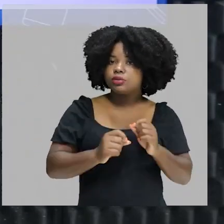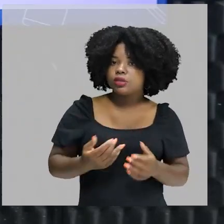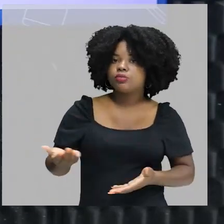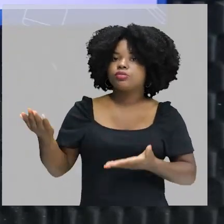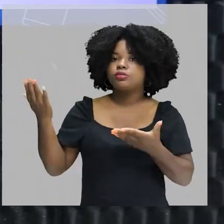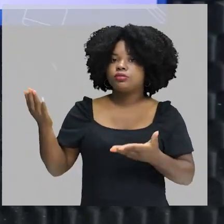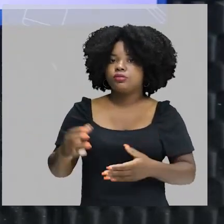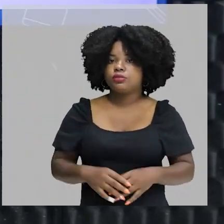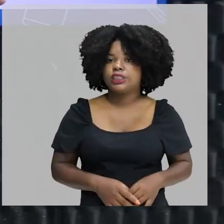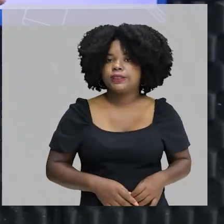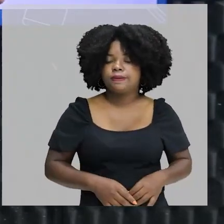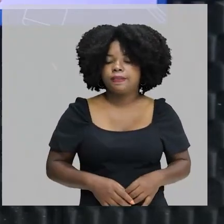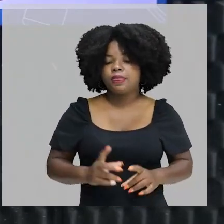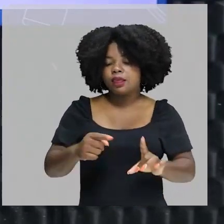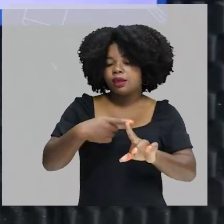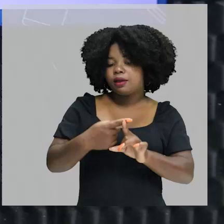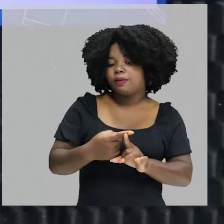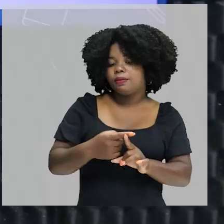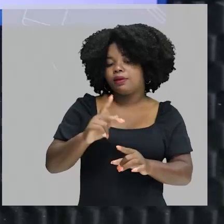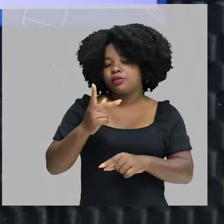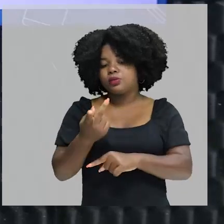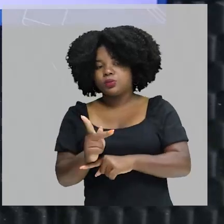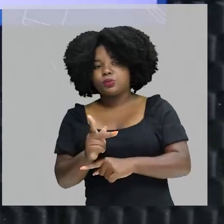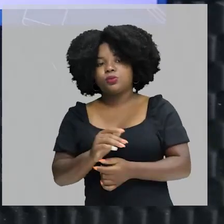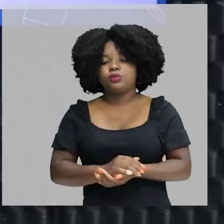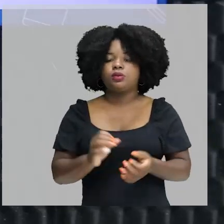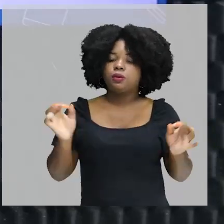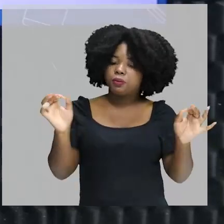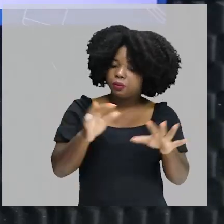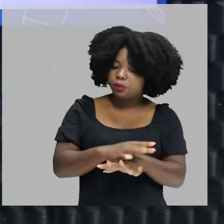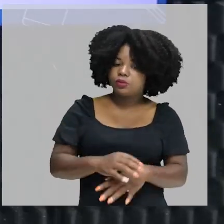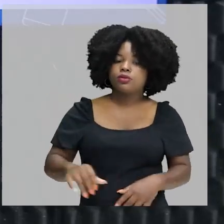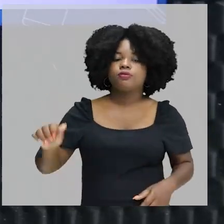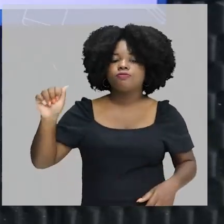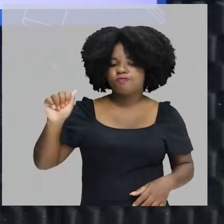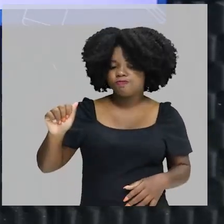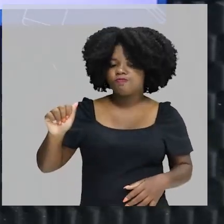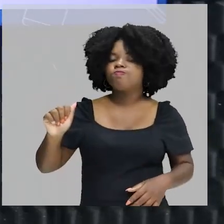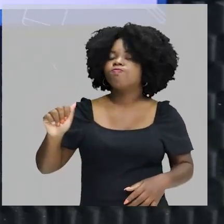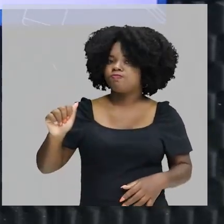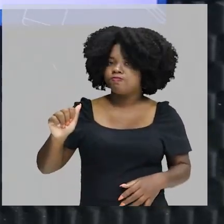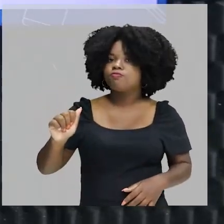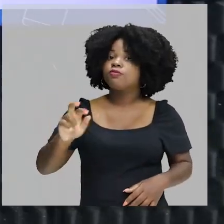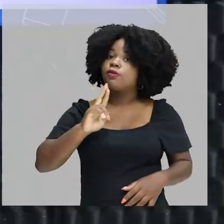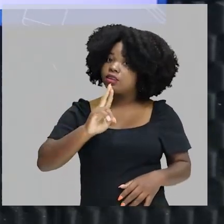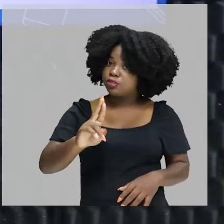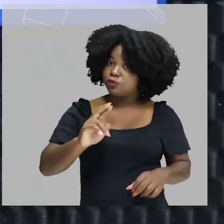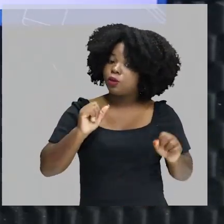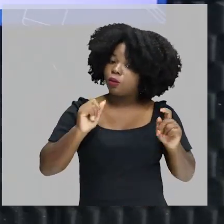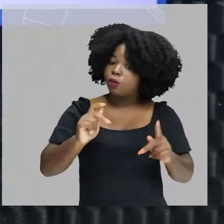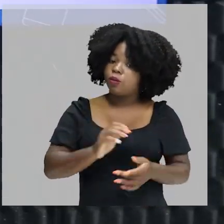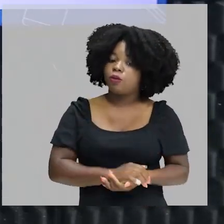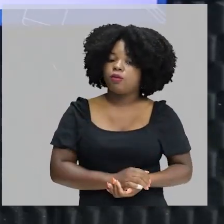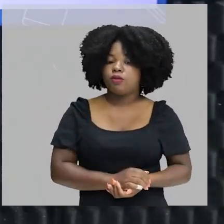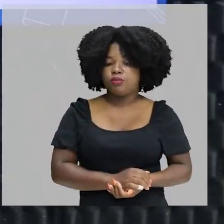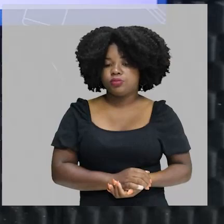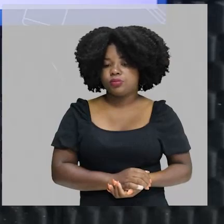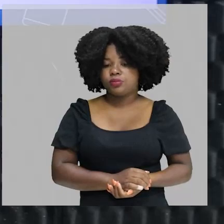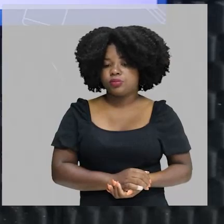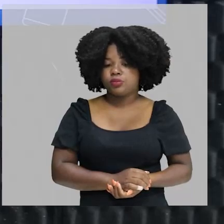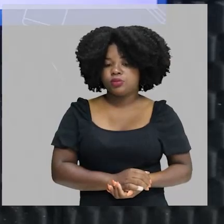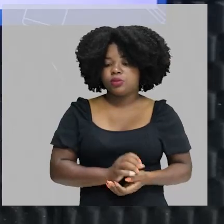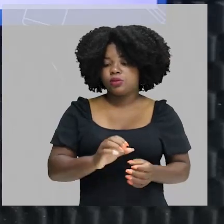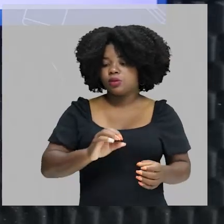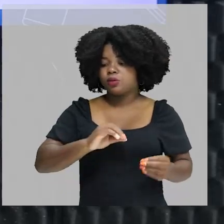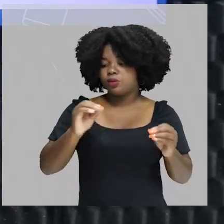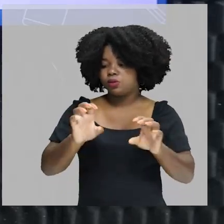de zinco mais o gás hidrogênio. Pronto. Letra A, resolvida. Colocamos a equação